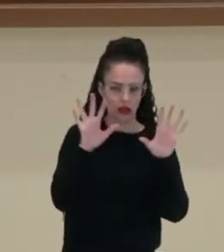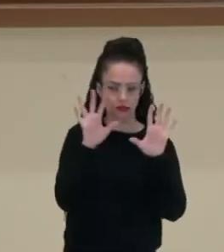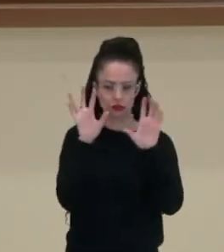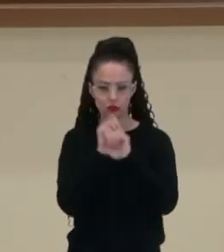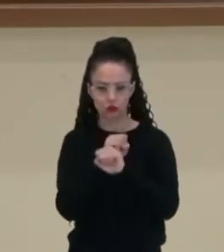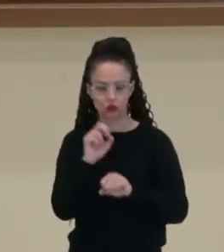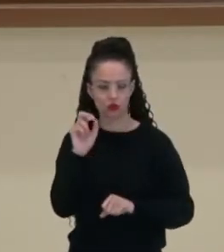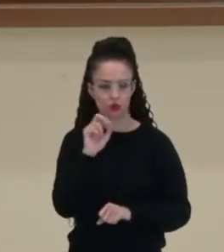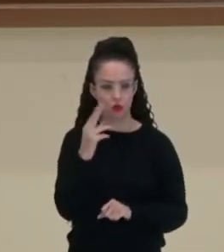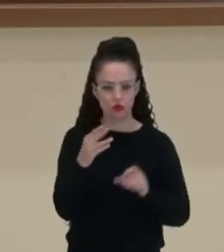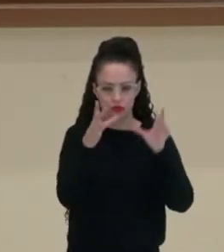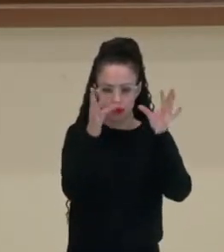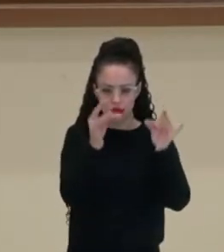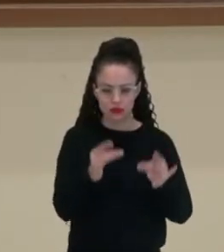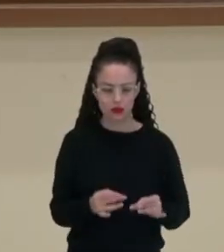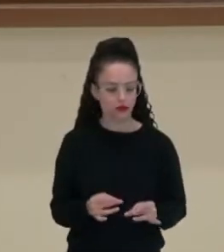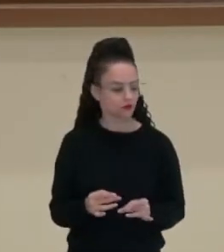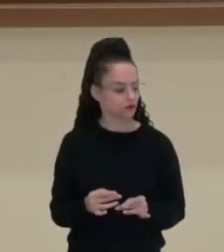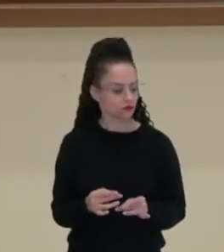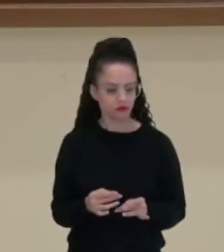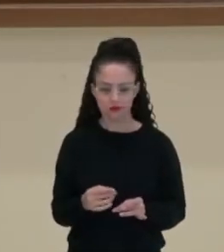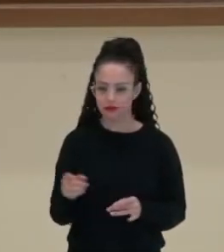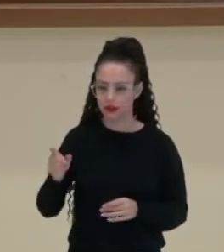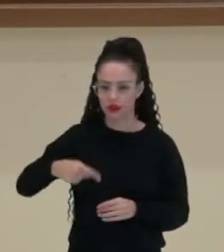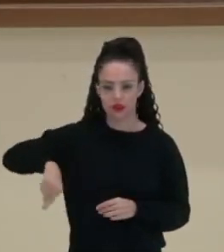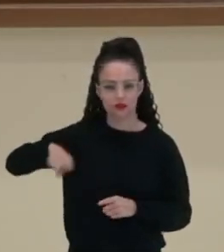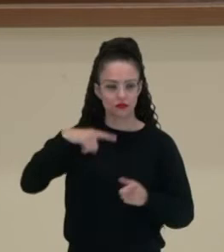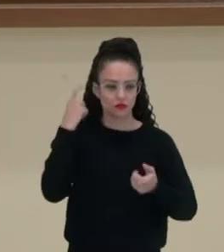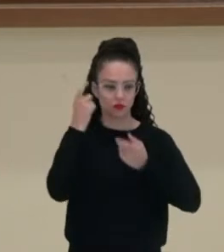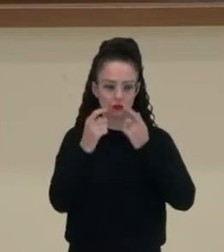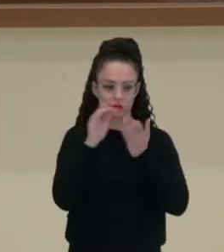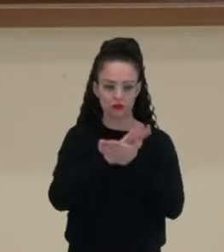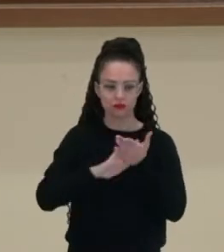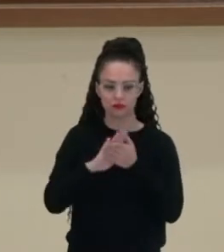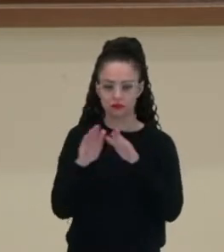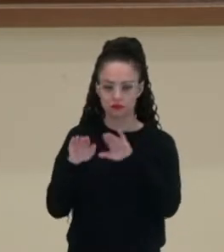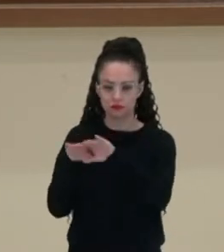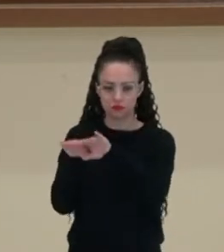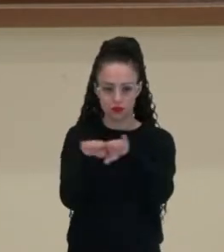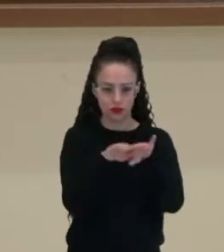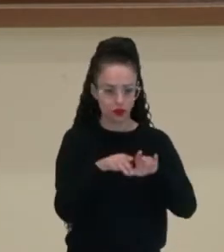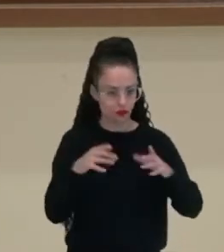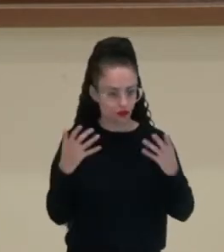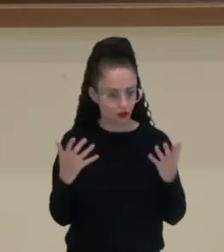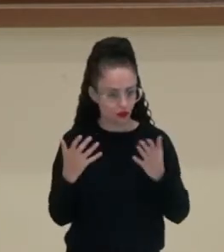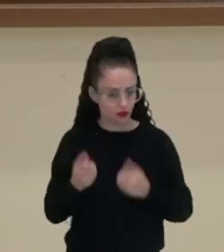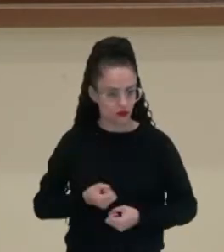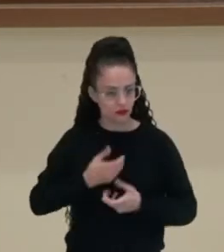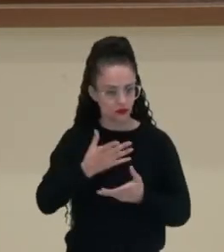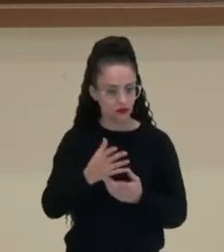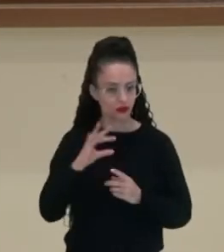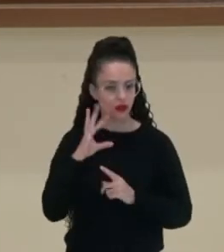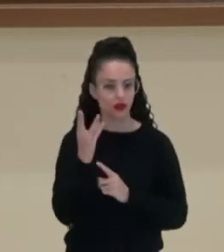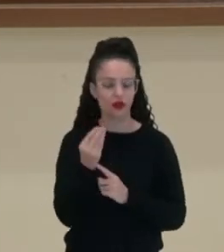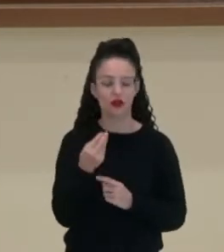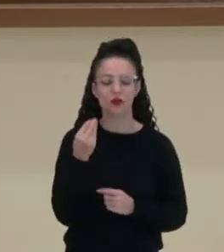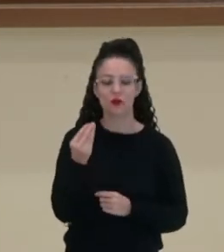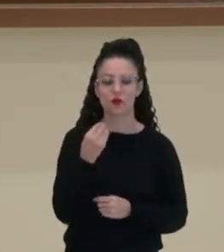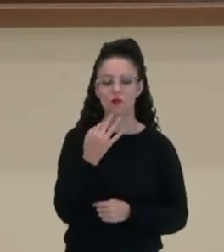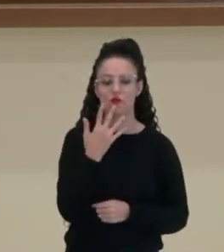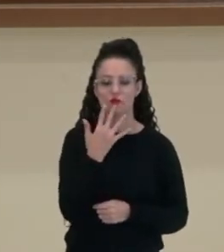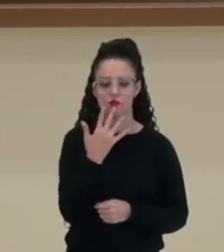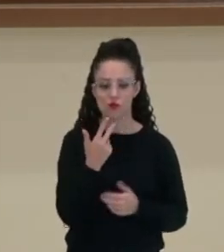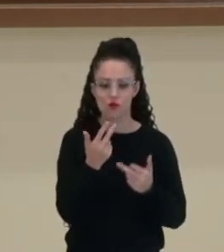ou os detalhes de uma obra realista, não. Eles não têm preocupações com padrões. Eles querem expressar a sua arte, né, com